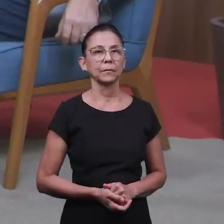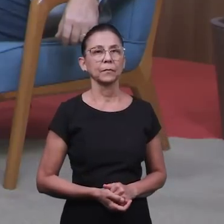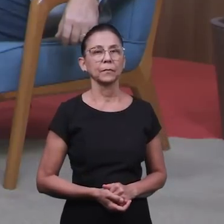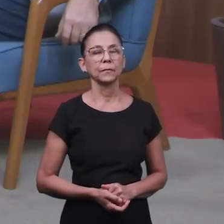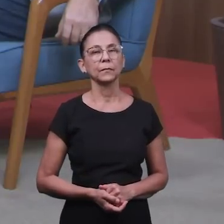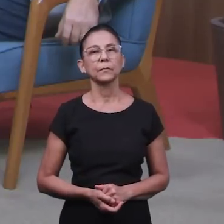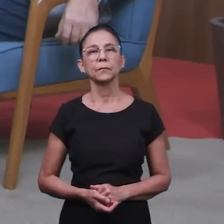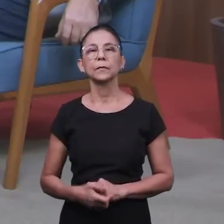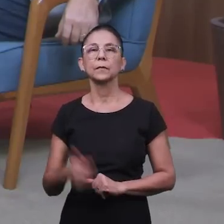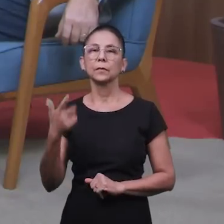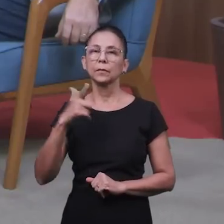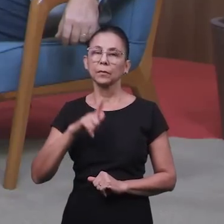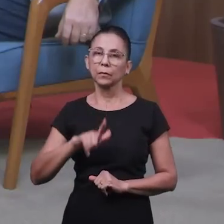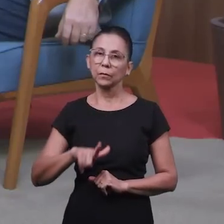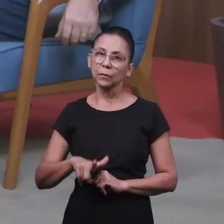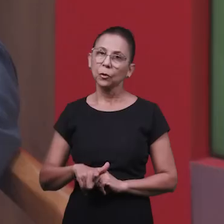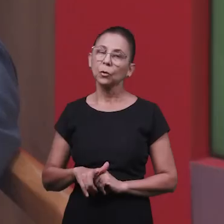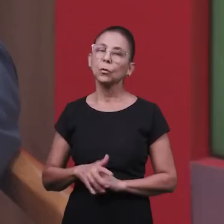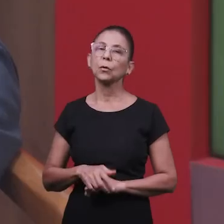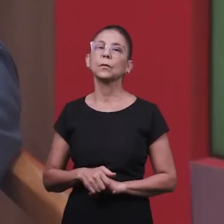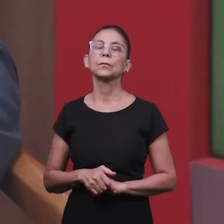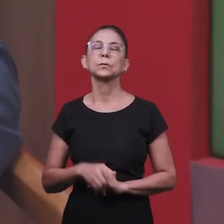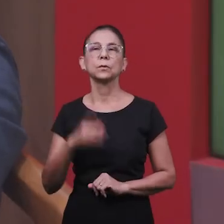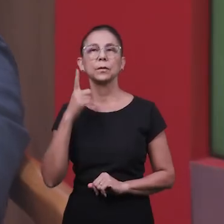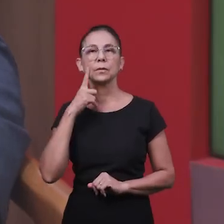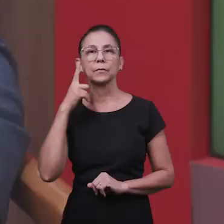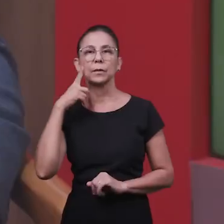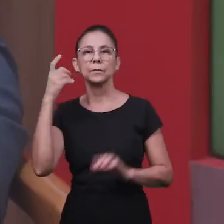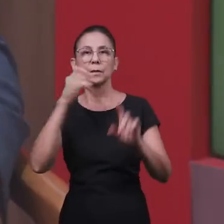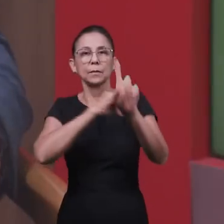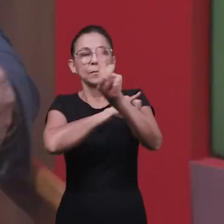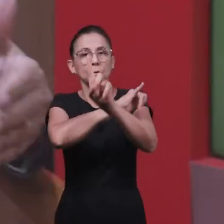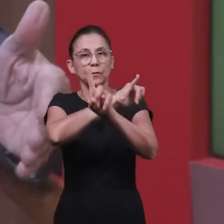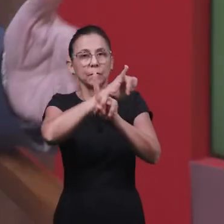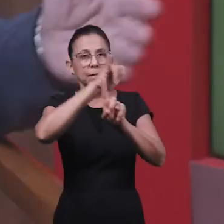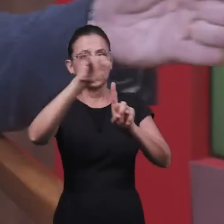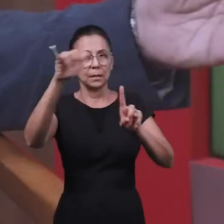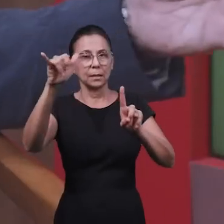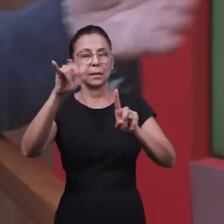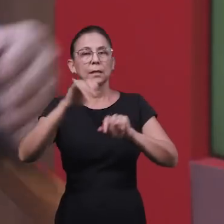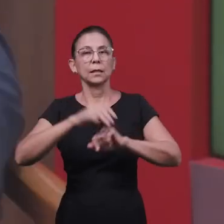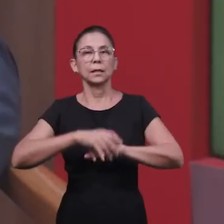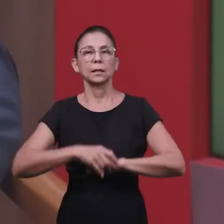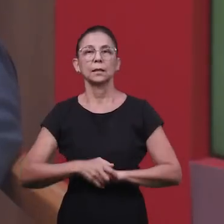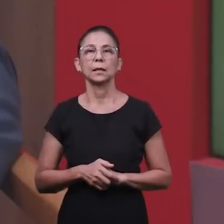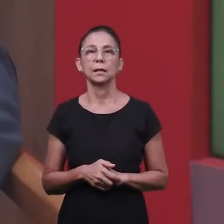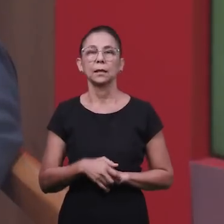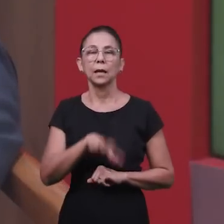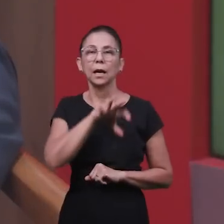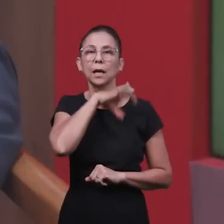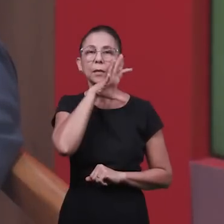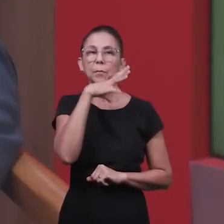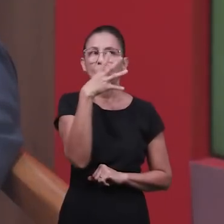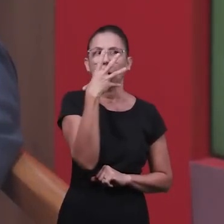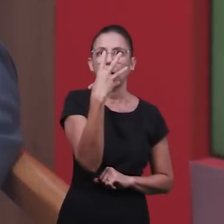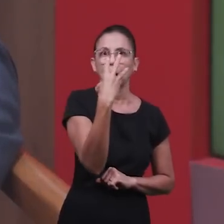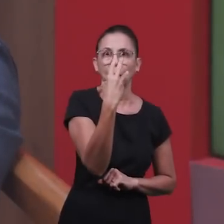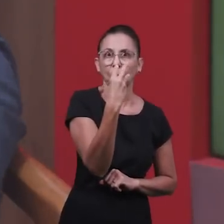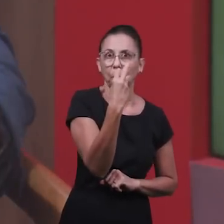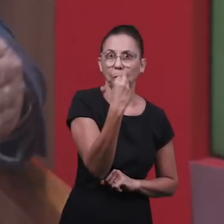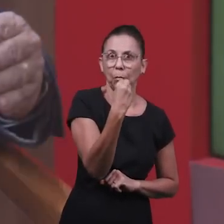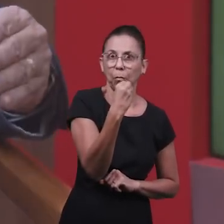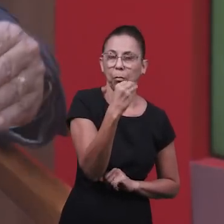Essa expressão profética, né, mais uma vez, as raposas e as raposinhas, é isso mesmo que o pastor Sérgio